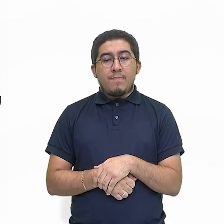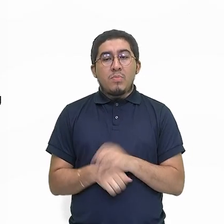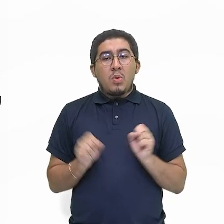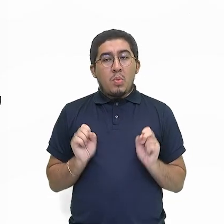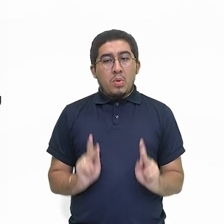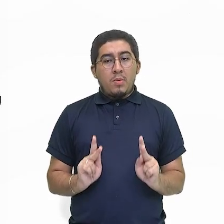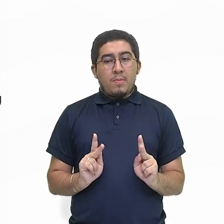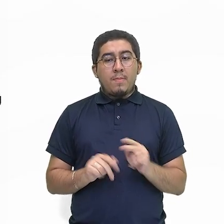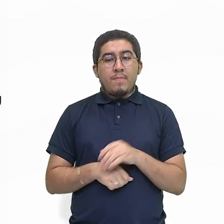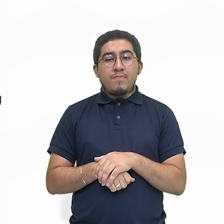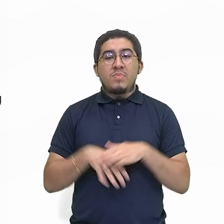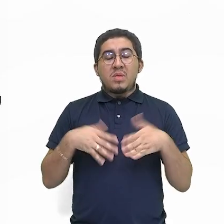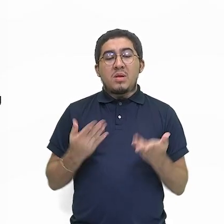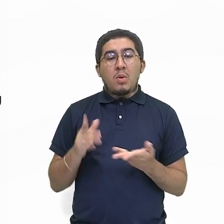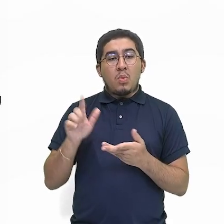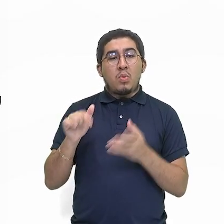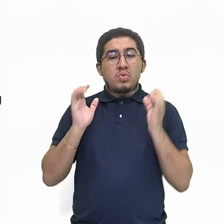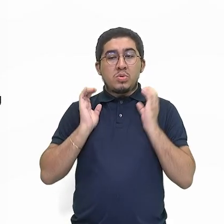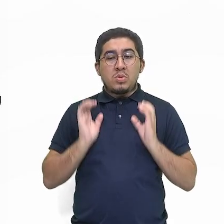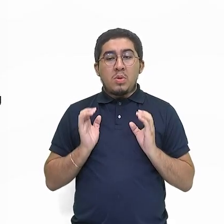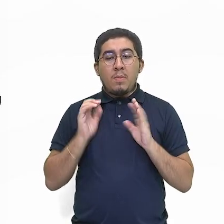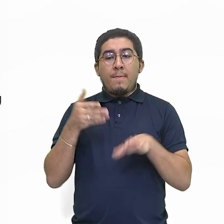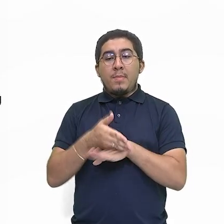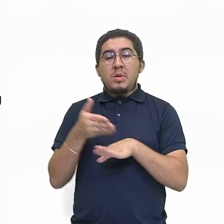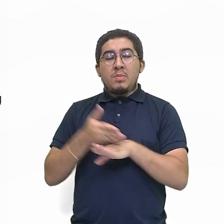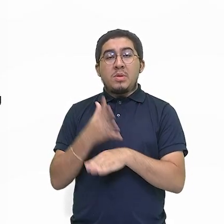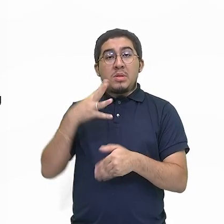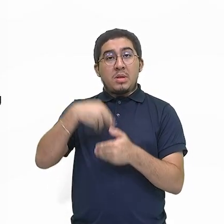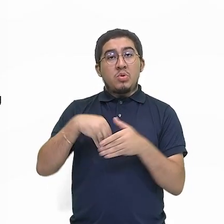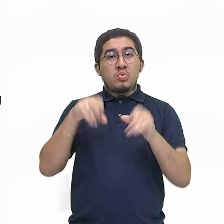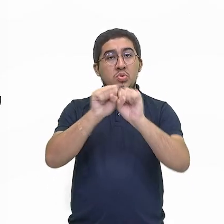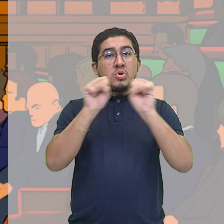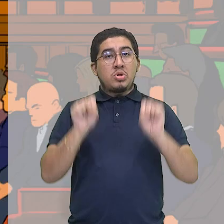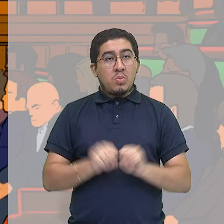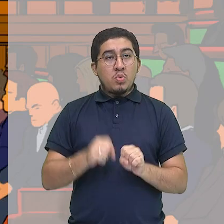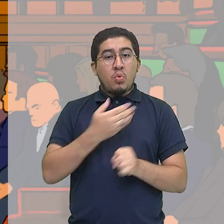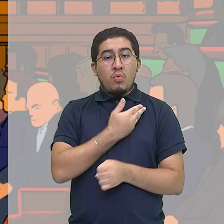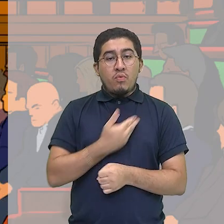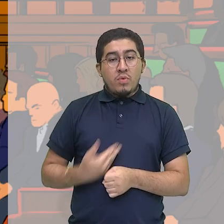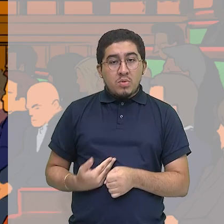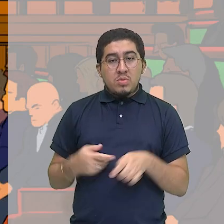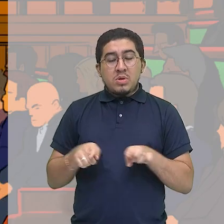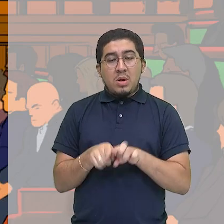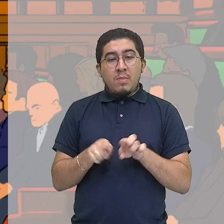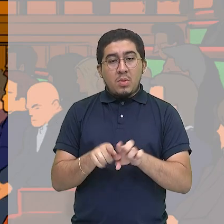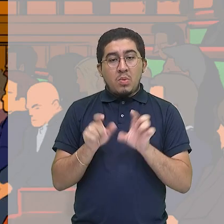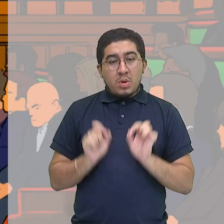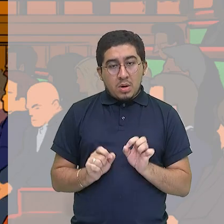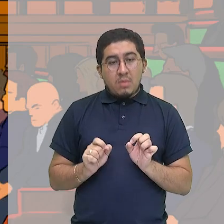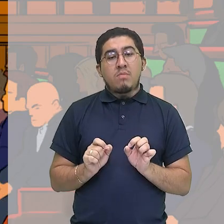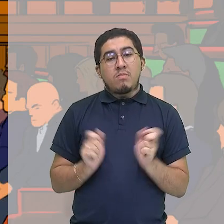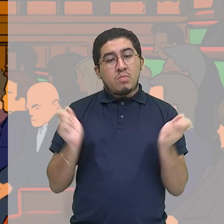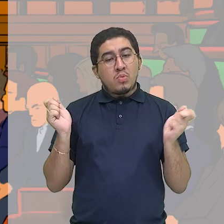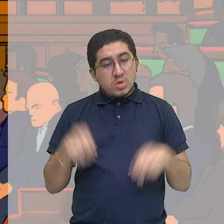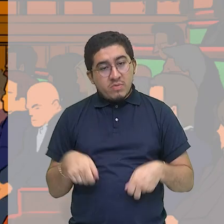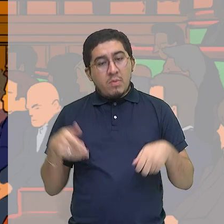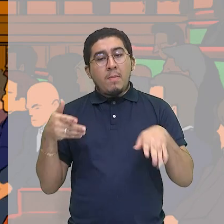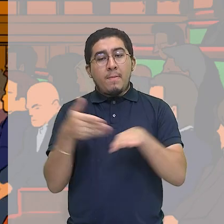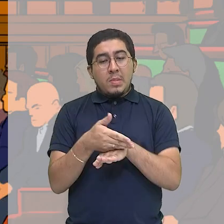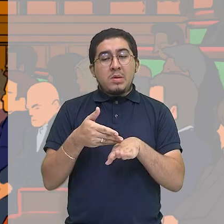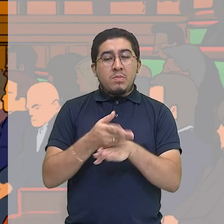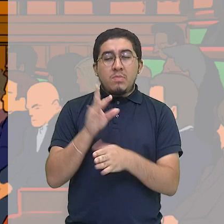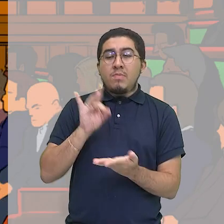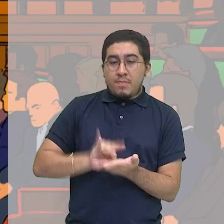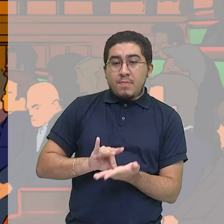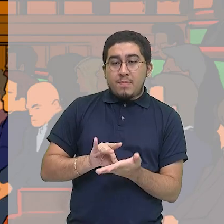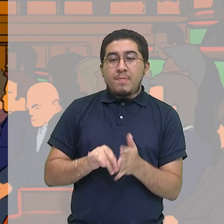os cidadãos participam dentro de um sistema de governo que vai permitir que ele participe, é